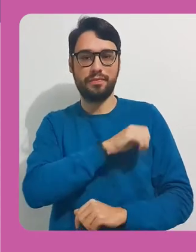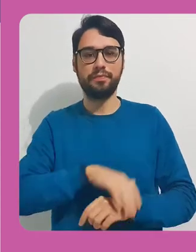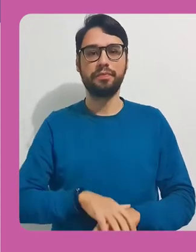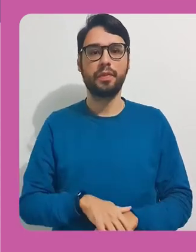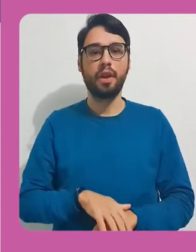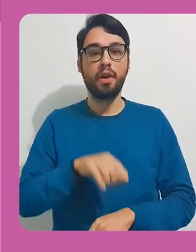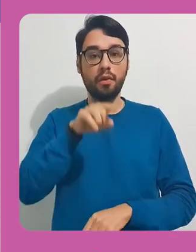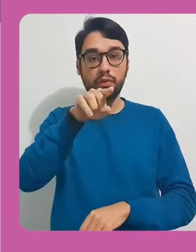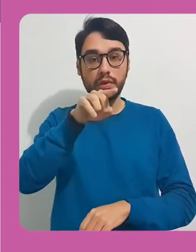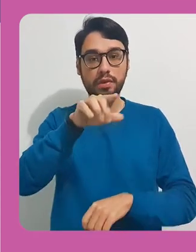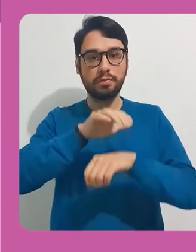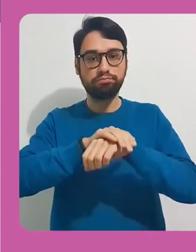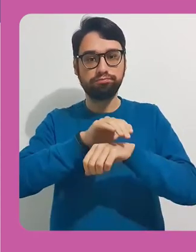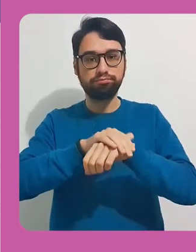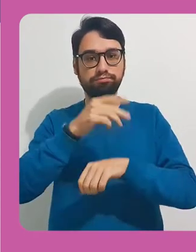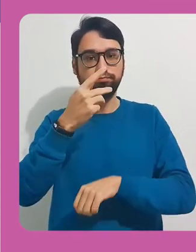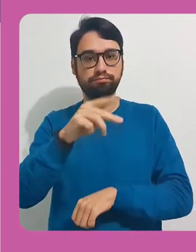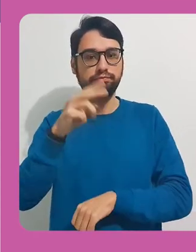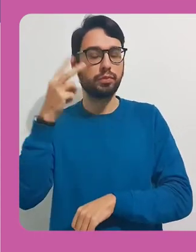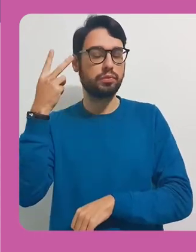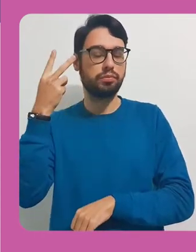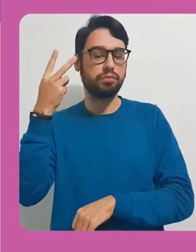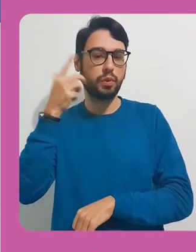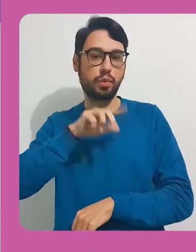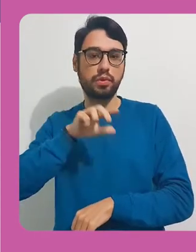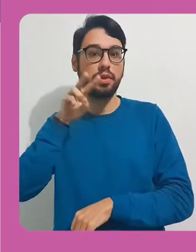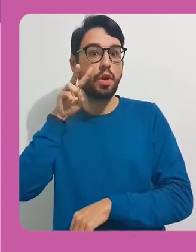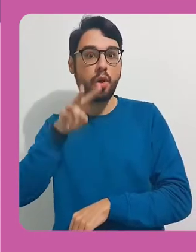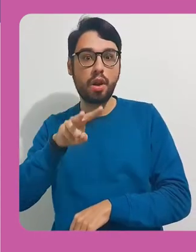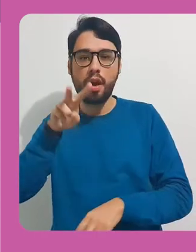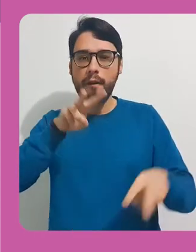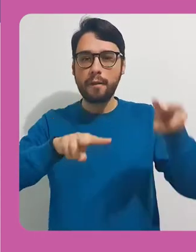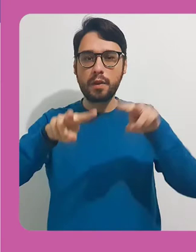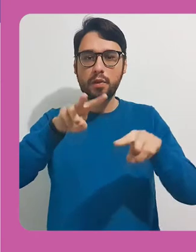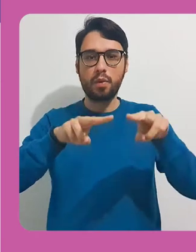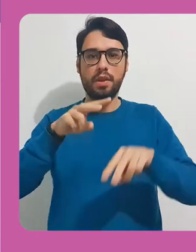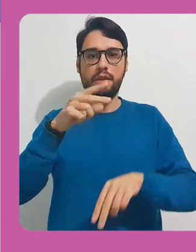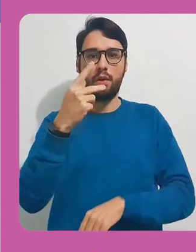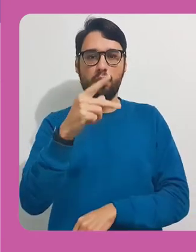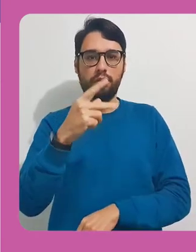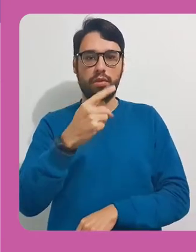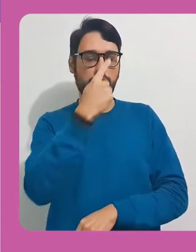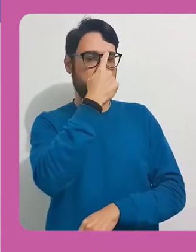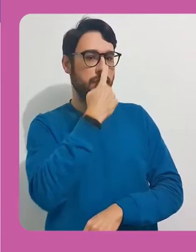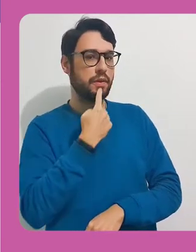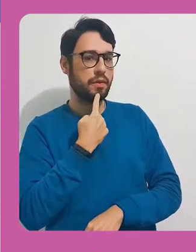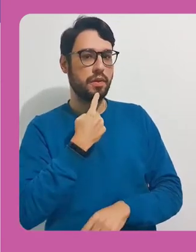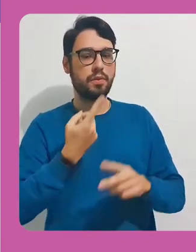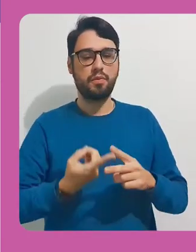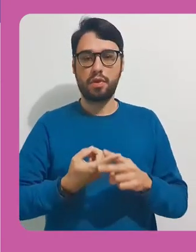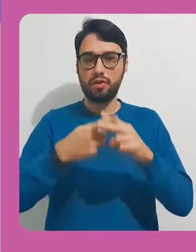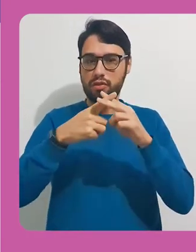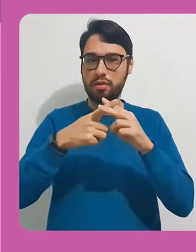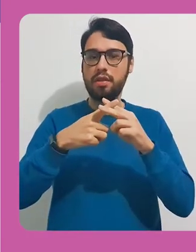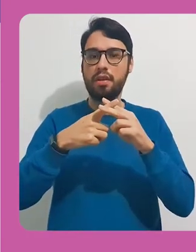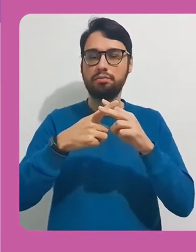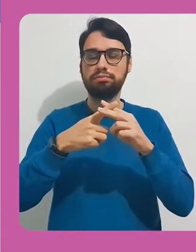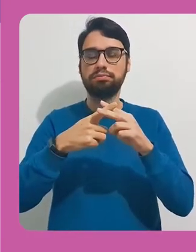Ok? Bom, para você visualizar o seu próprio perfil e editar, poder fazer suas